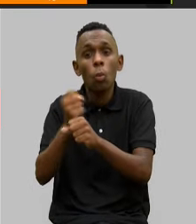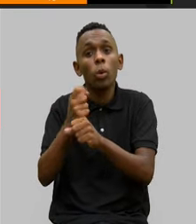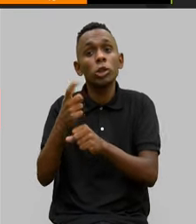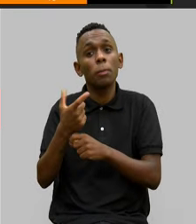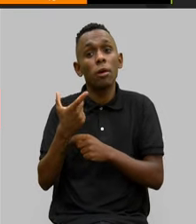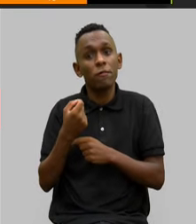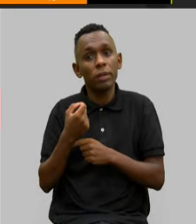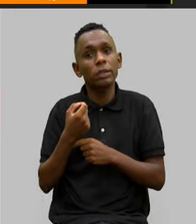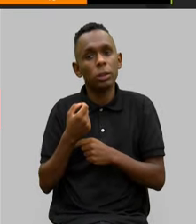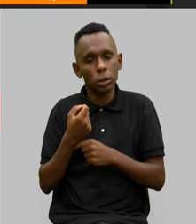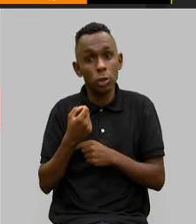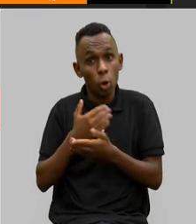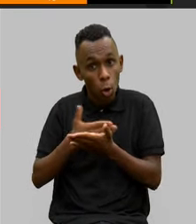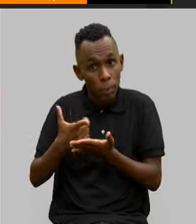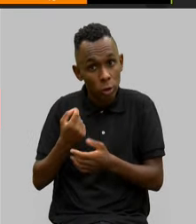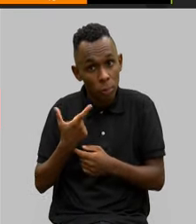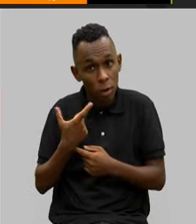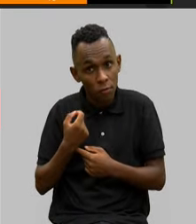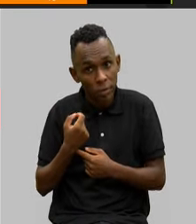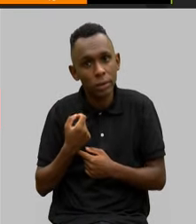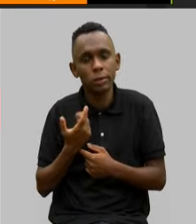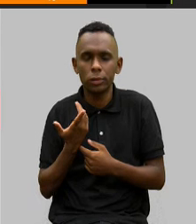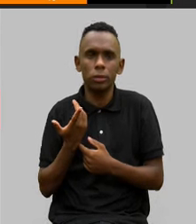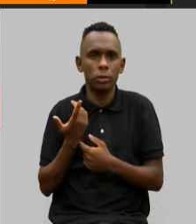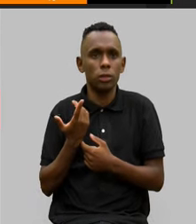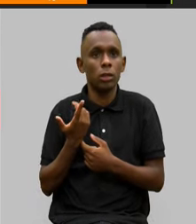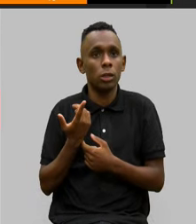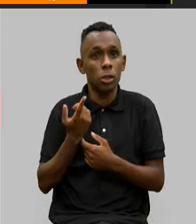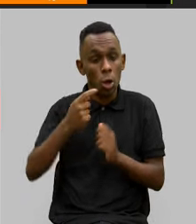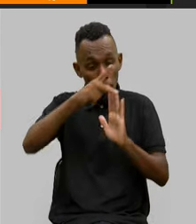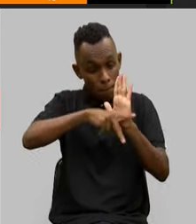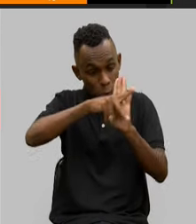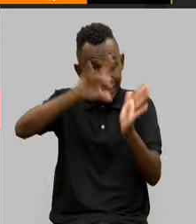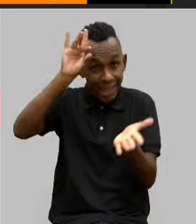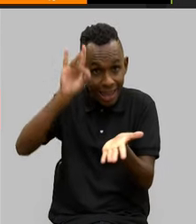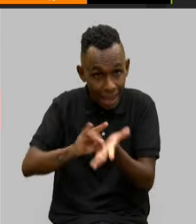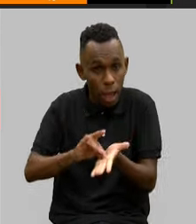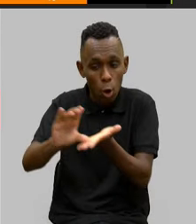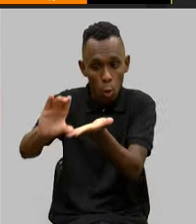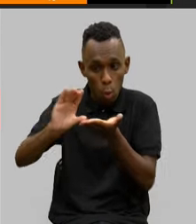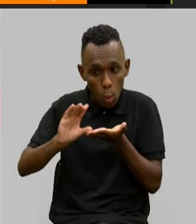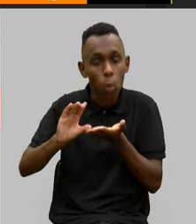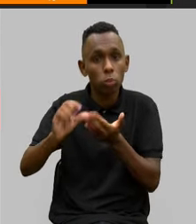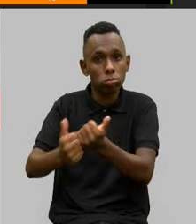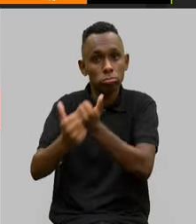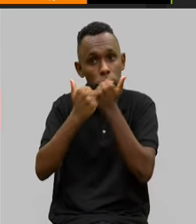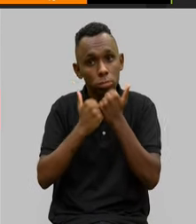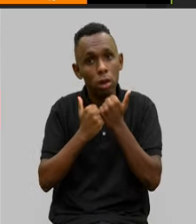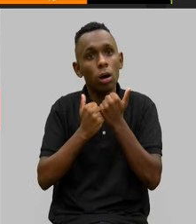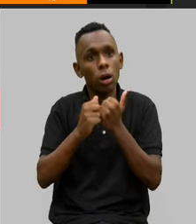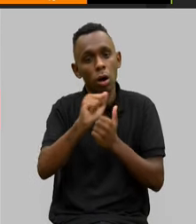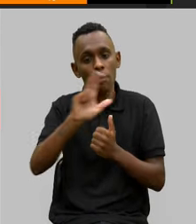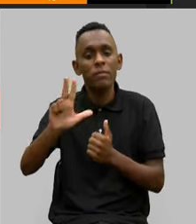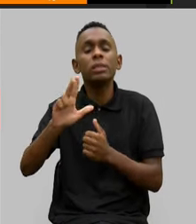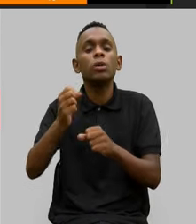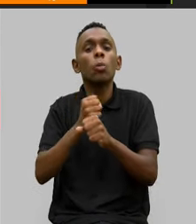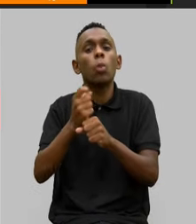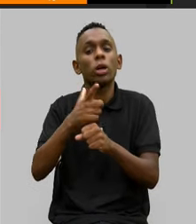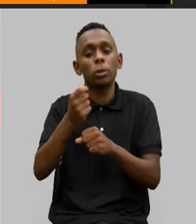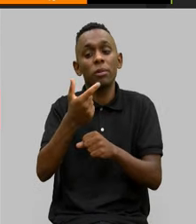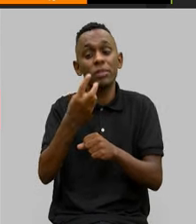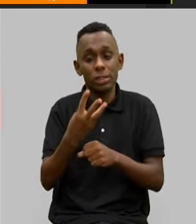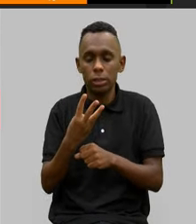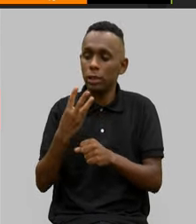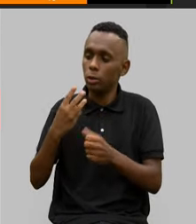monitoramento ele começa em 2020 a gente só tem um projeto mesmo o recurso financiado pela Anvisa em 2023 então desde